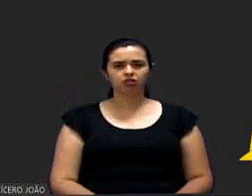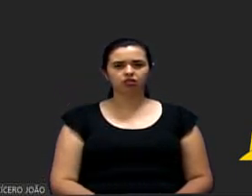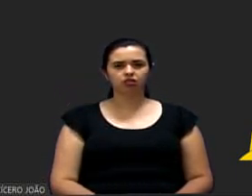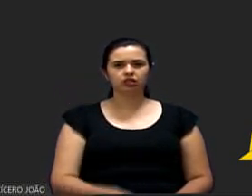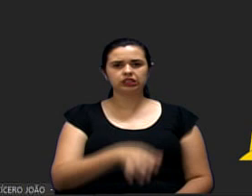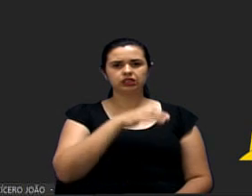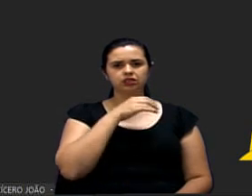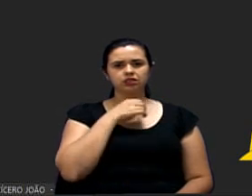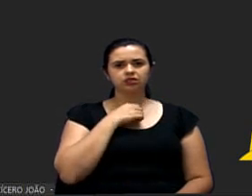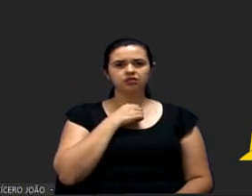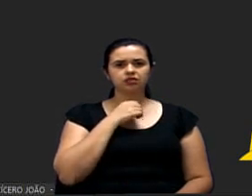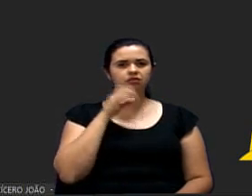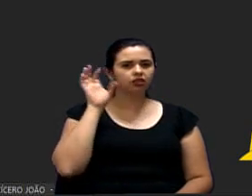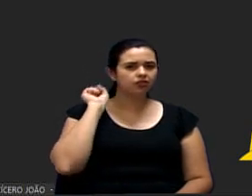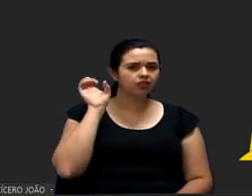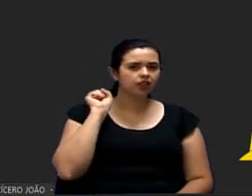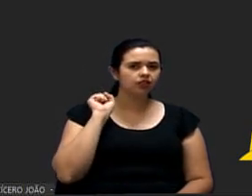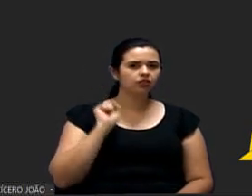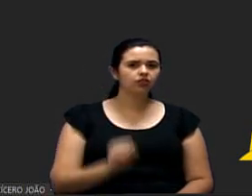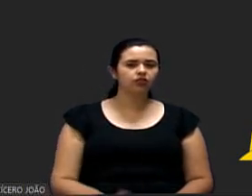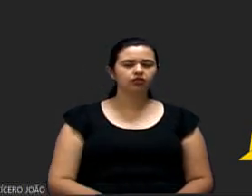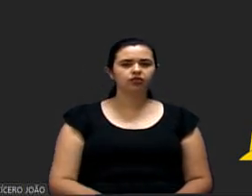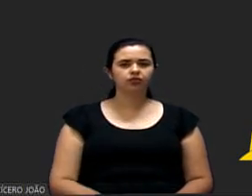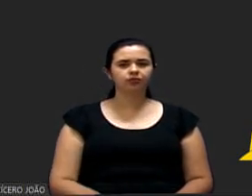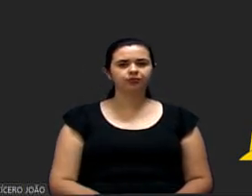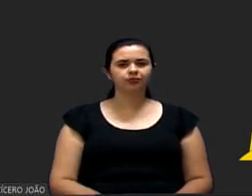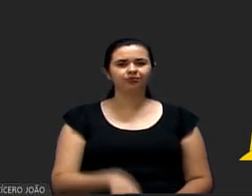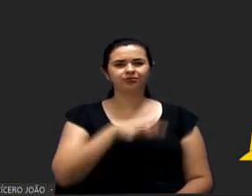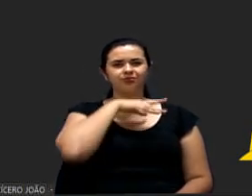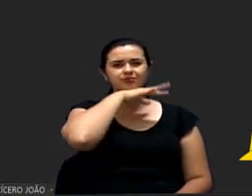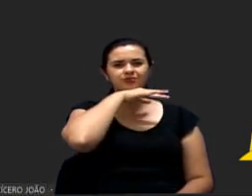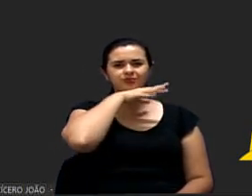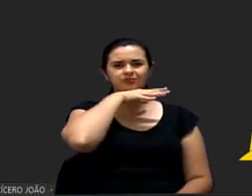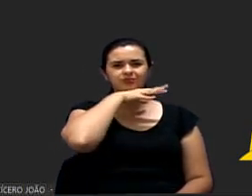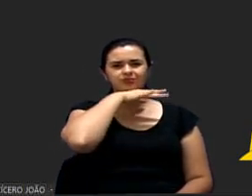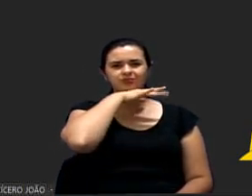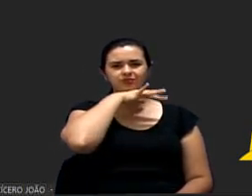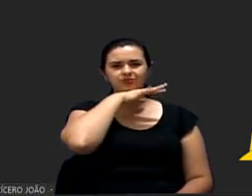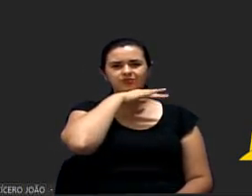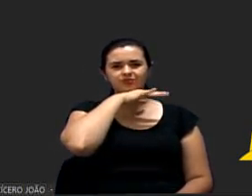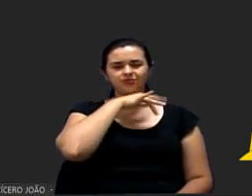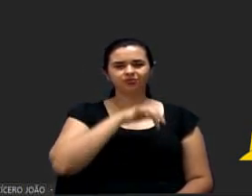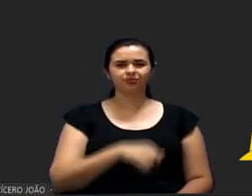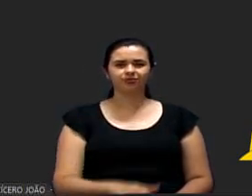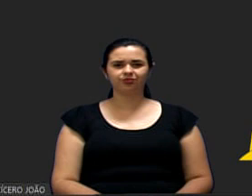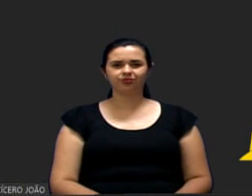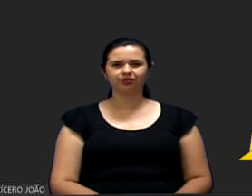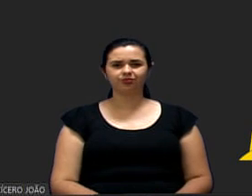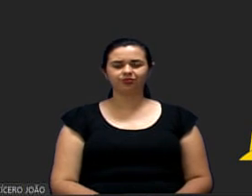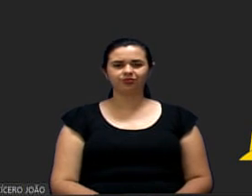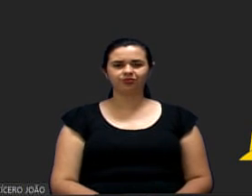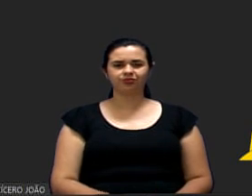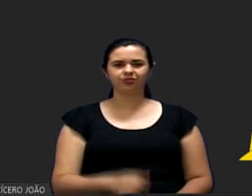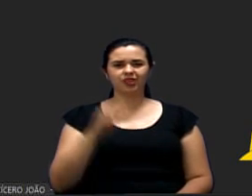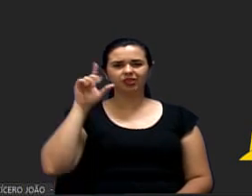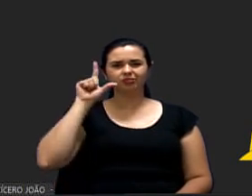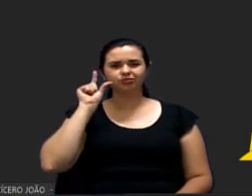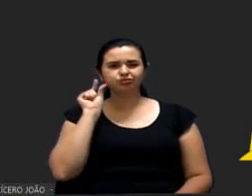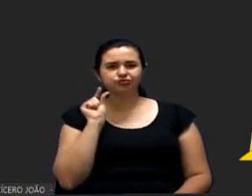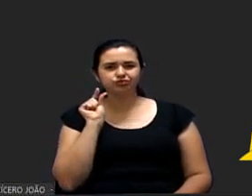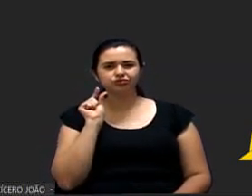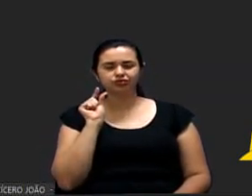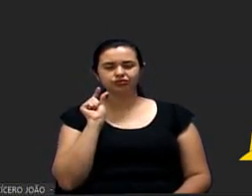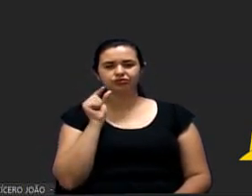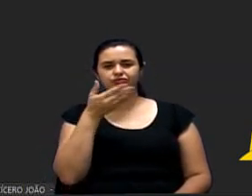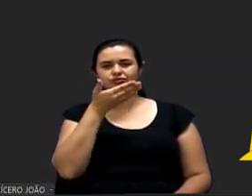Você está ouvindo agora? Está muito ruim ainda, está muito ruim. Está baixo. E agora?